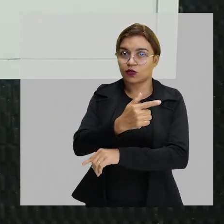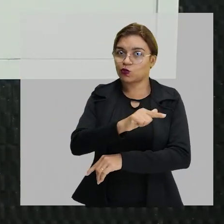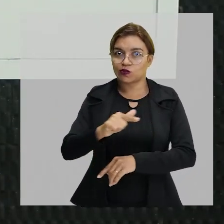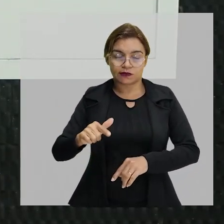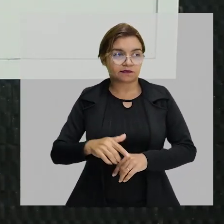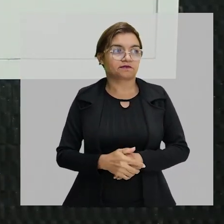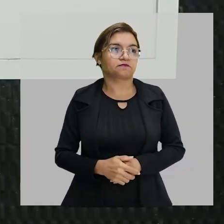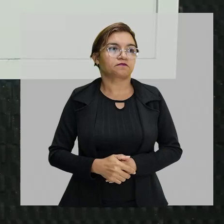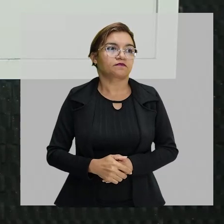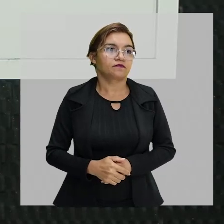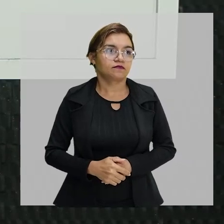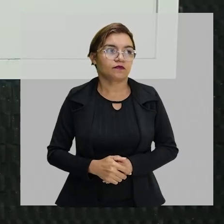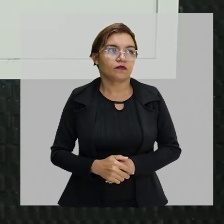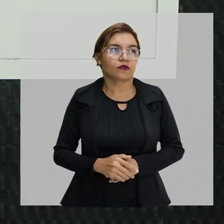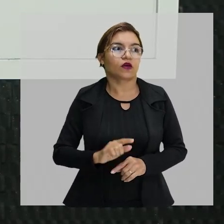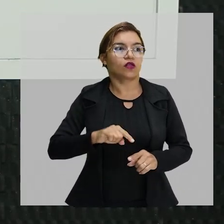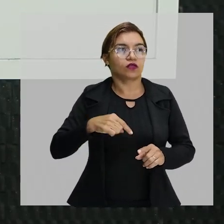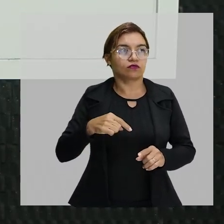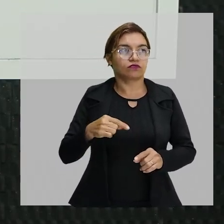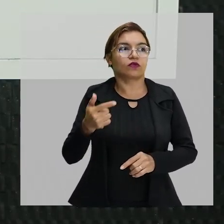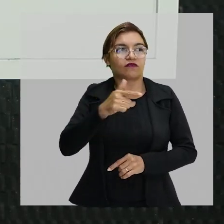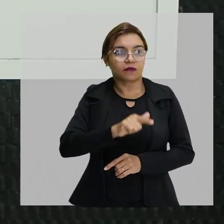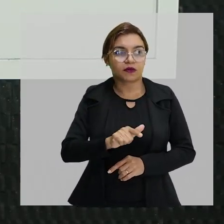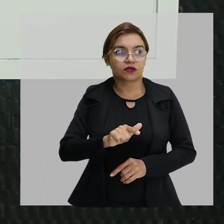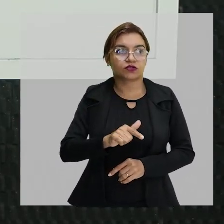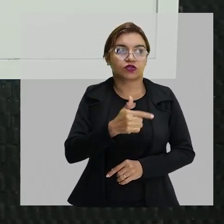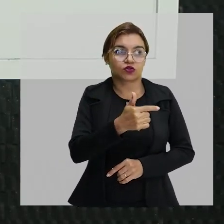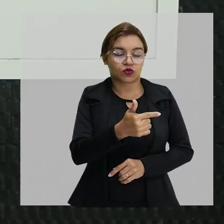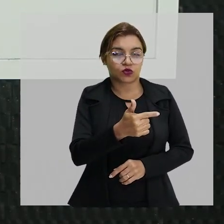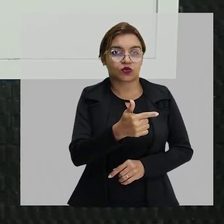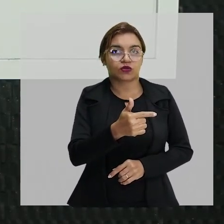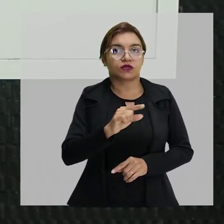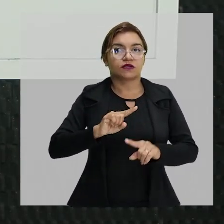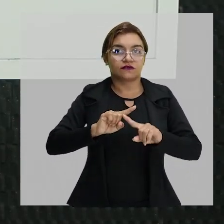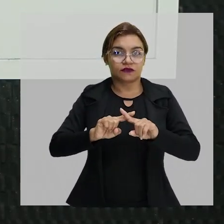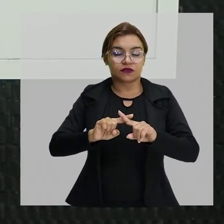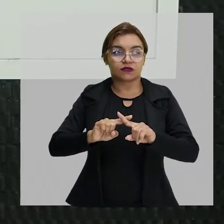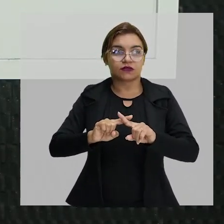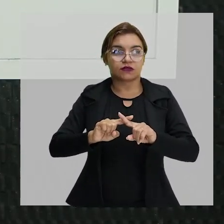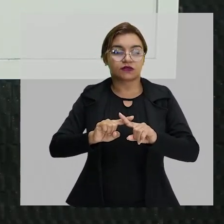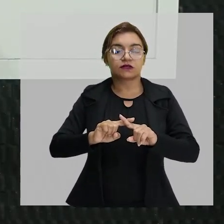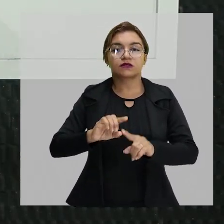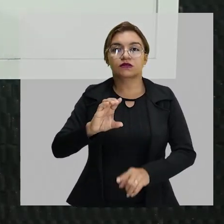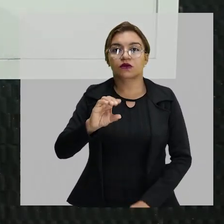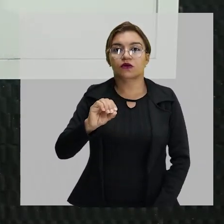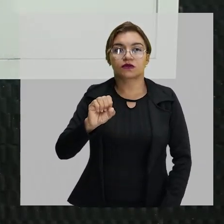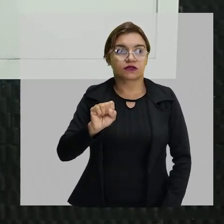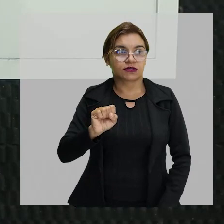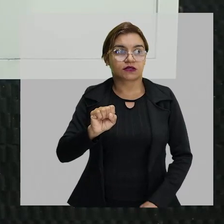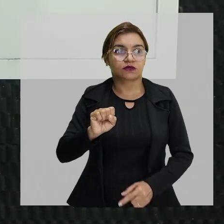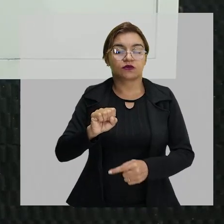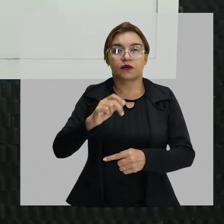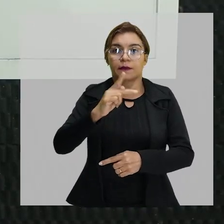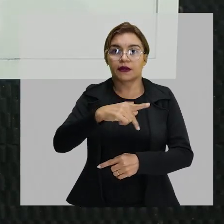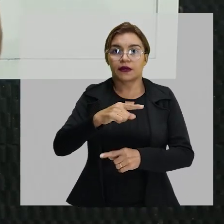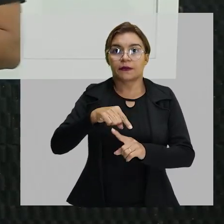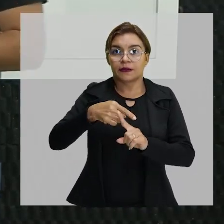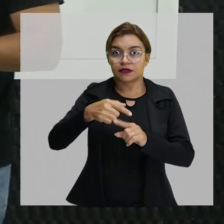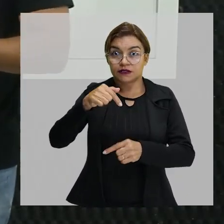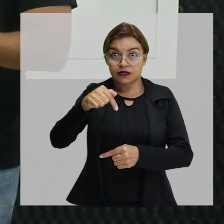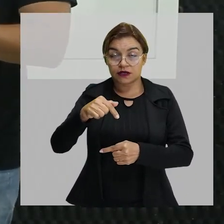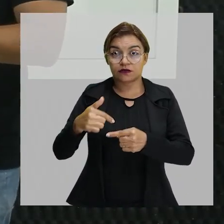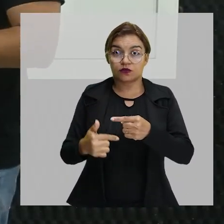cosseno de P mais Q dividido por 2, vezes o cosseno de P menos o Q. Já a fórmula da